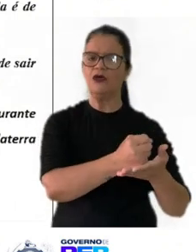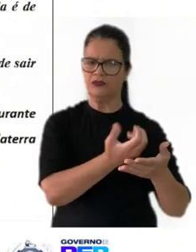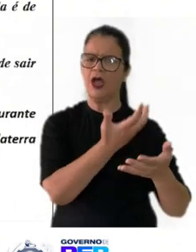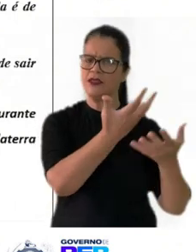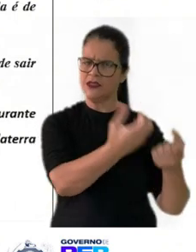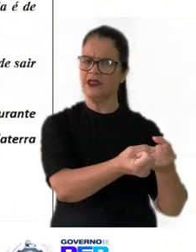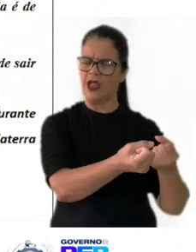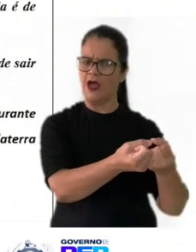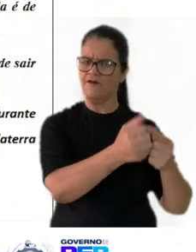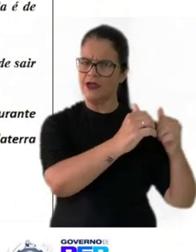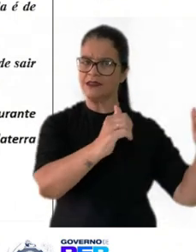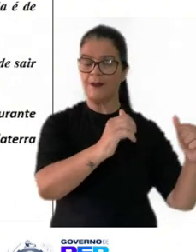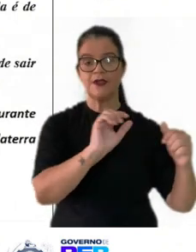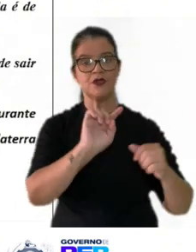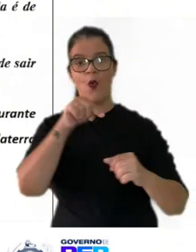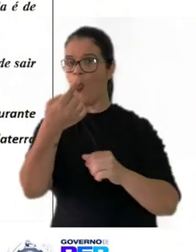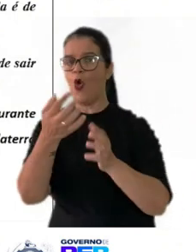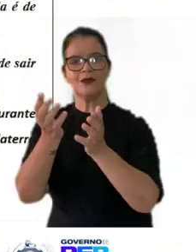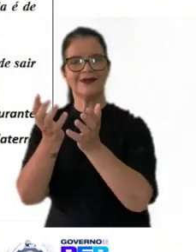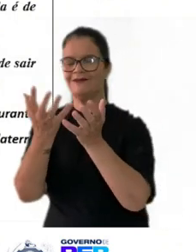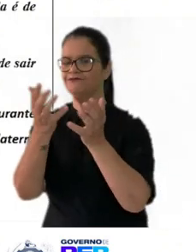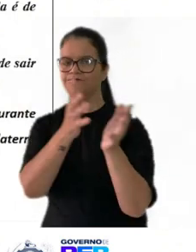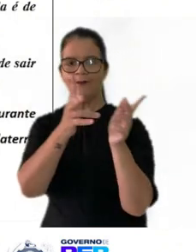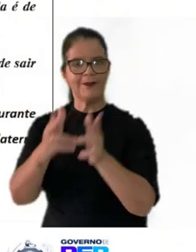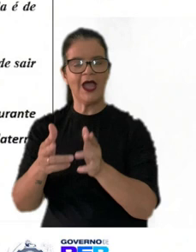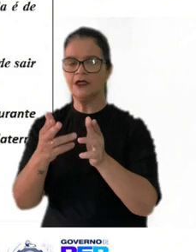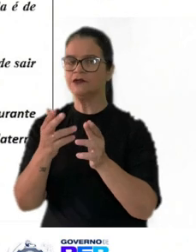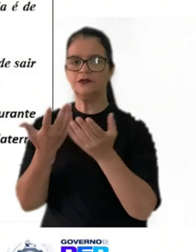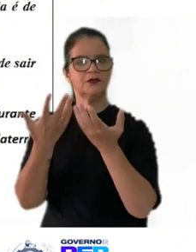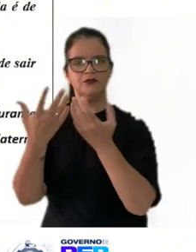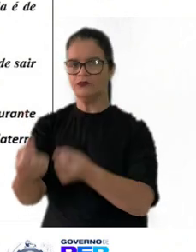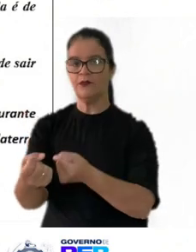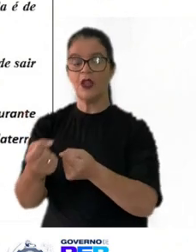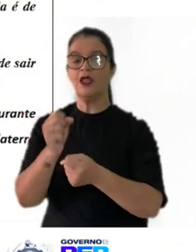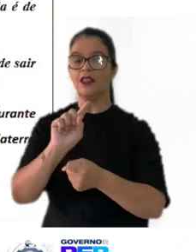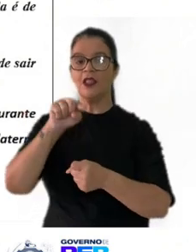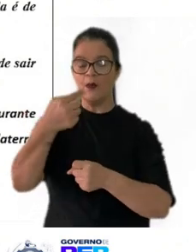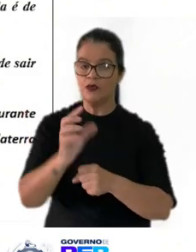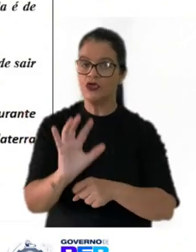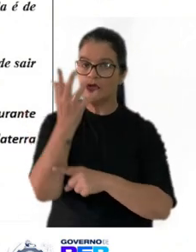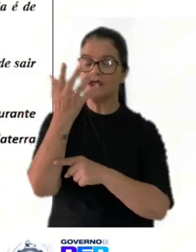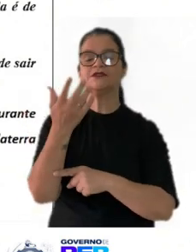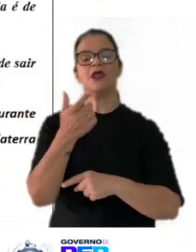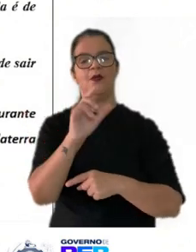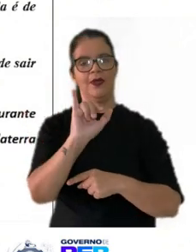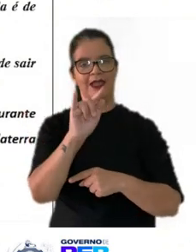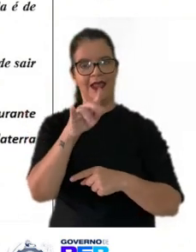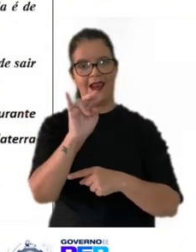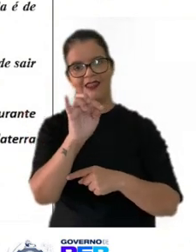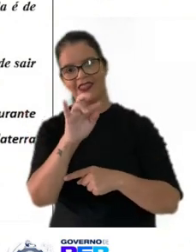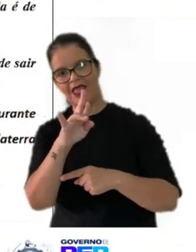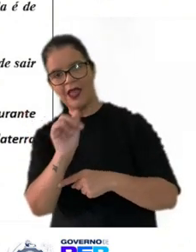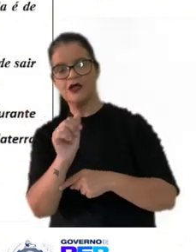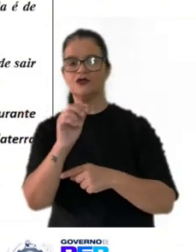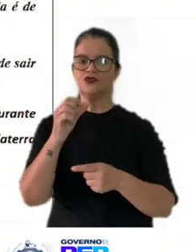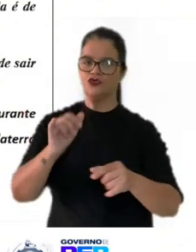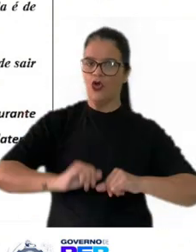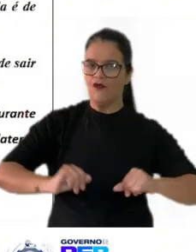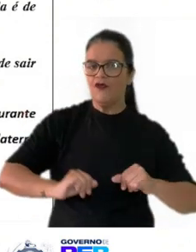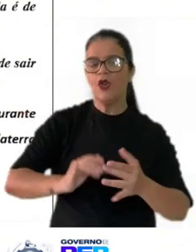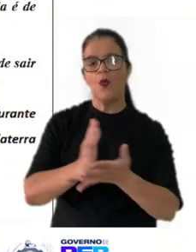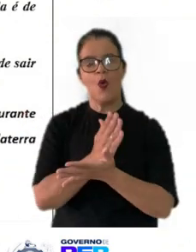parte não era e depois que isso aconteceu a Inglaterra sofreu algumas sanções e aí agora ela